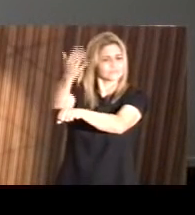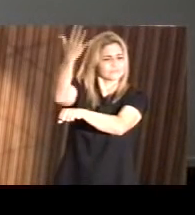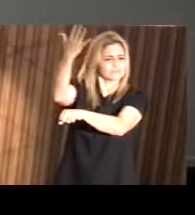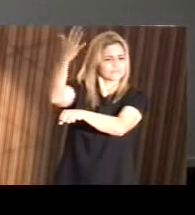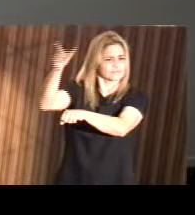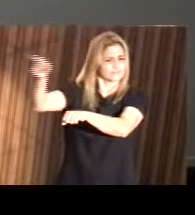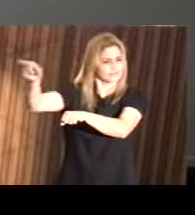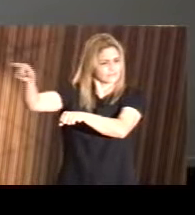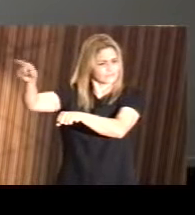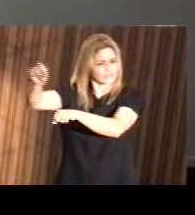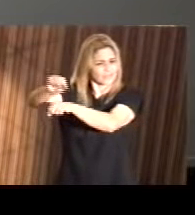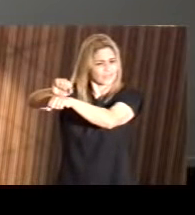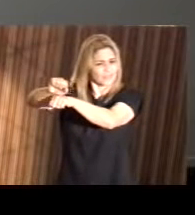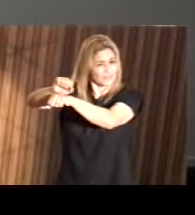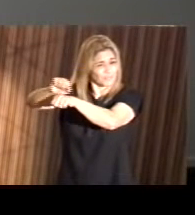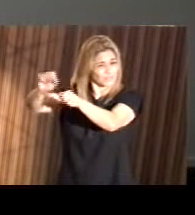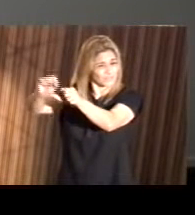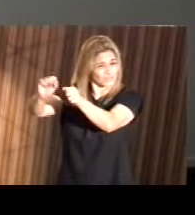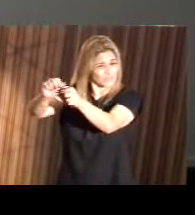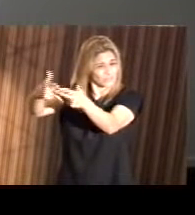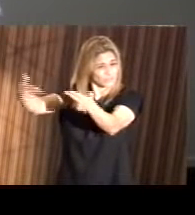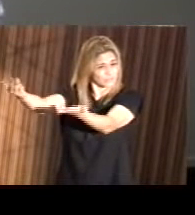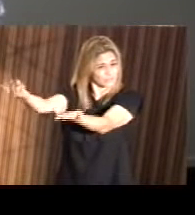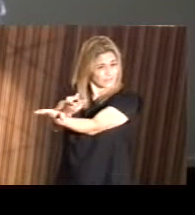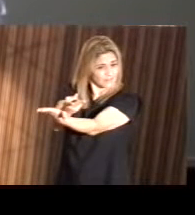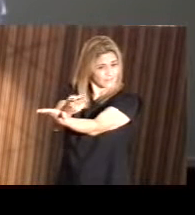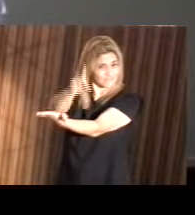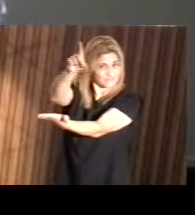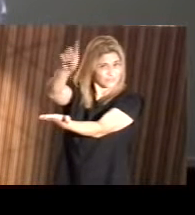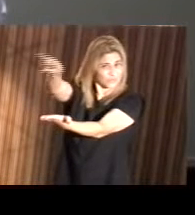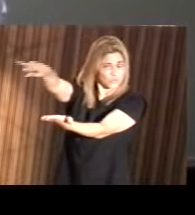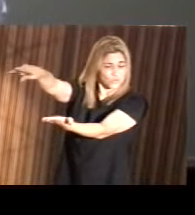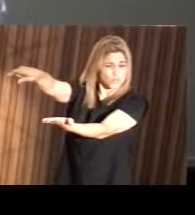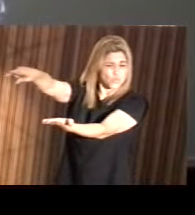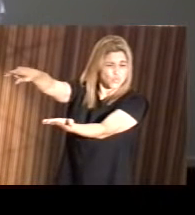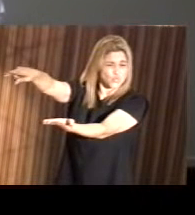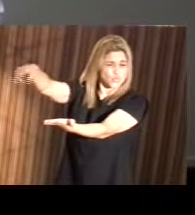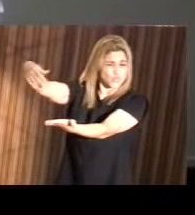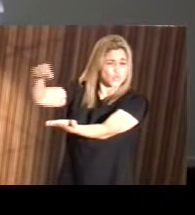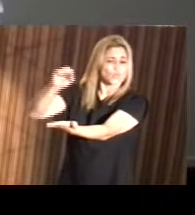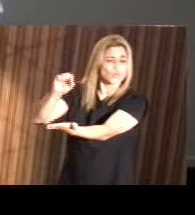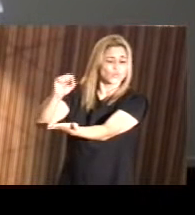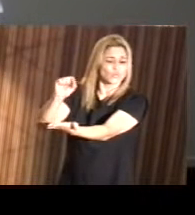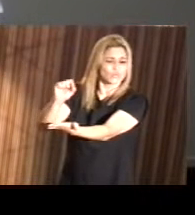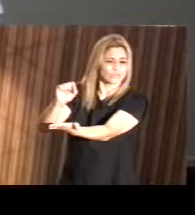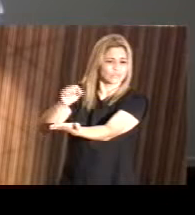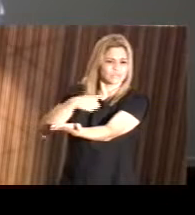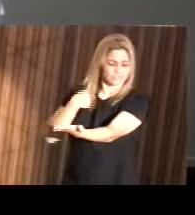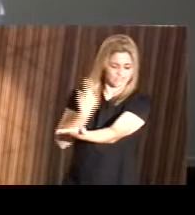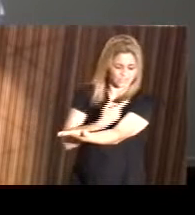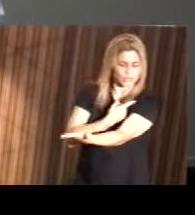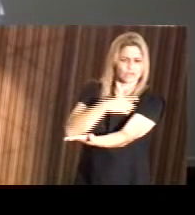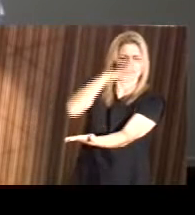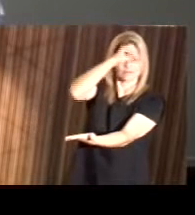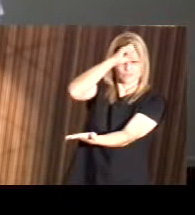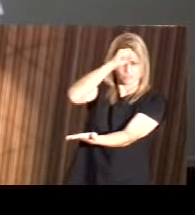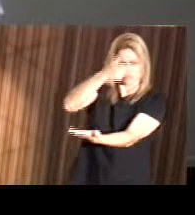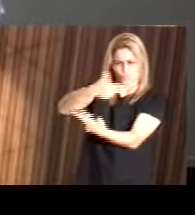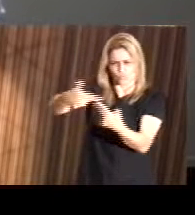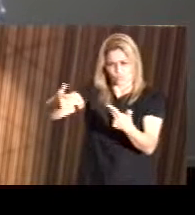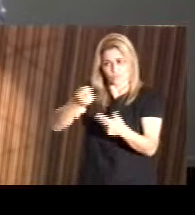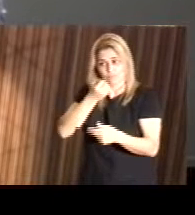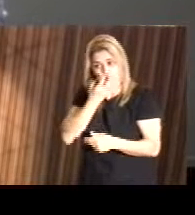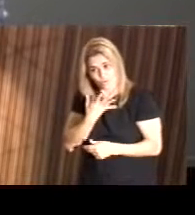vida, fez algo que Deus não desejava. E a gente aprende coisas boas